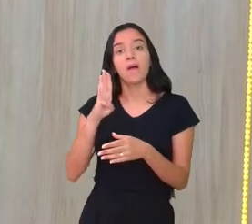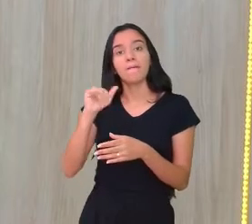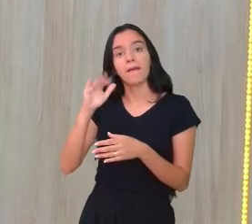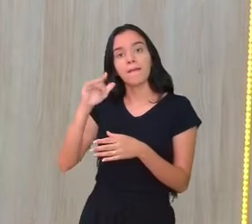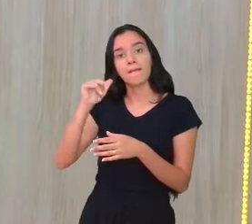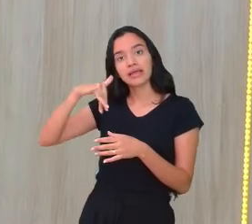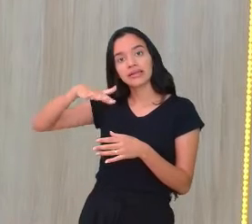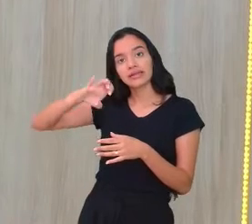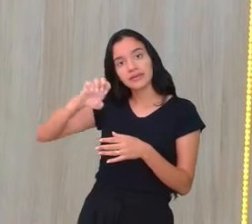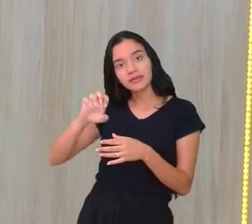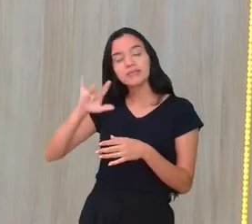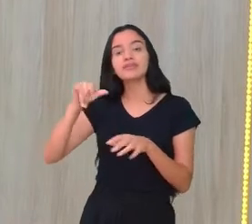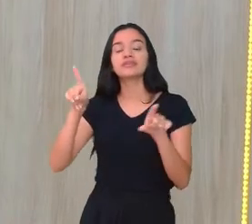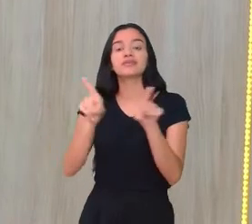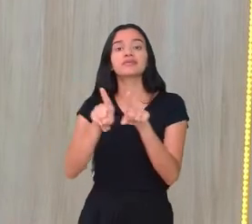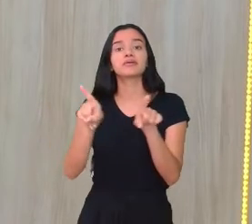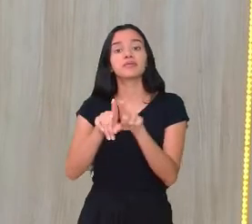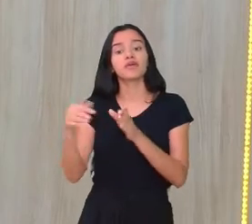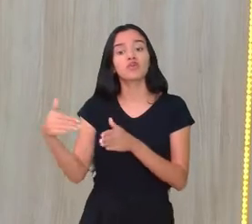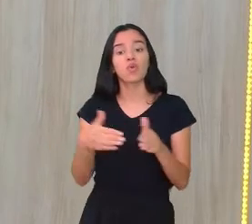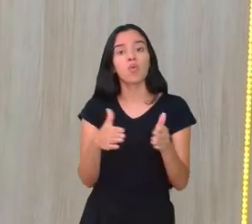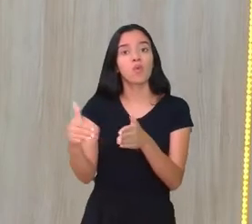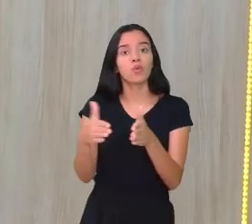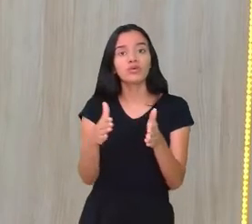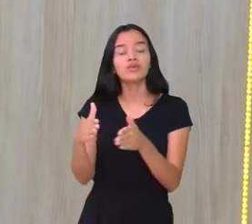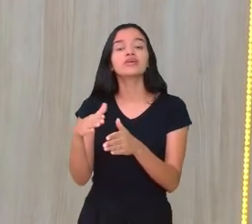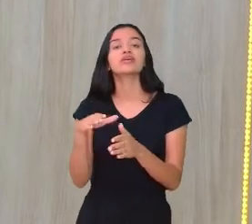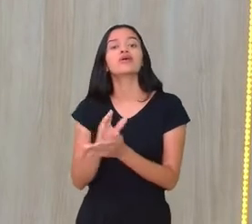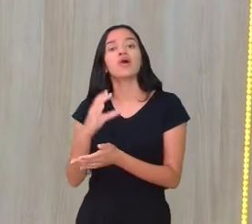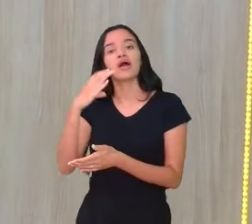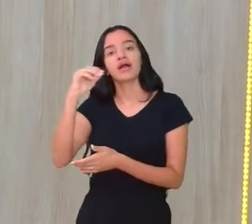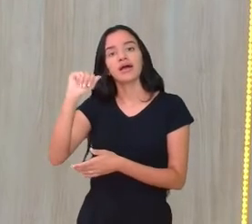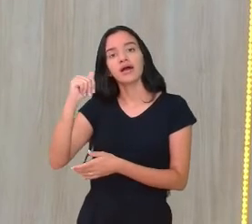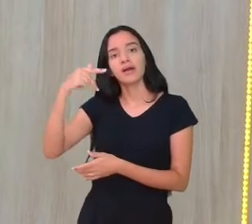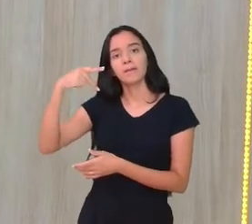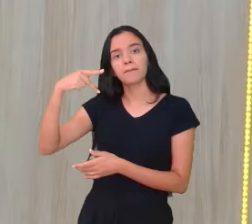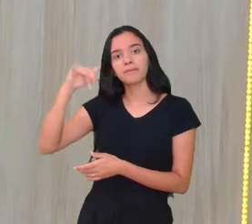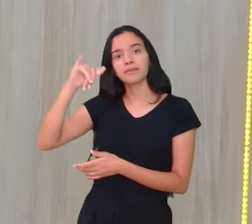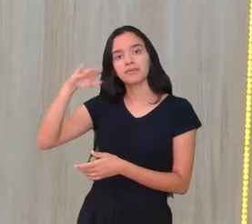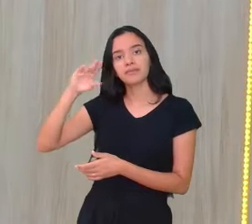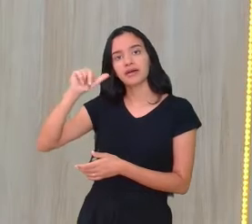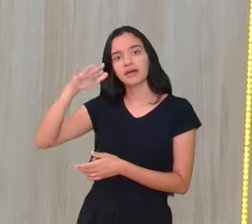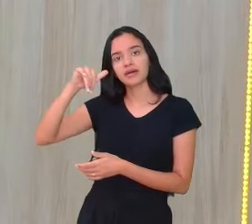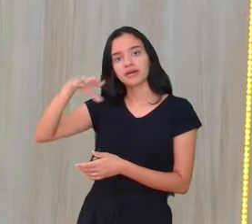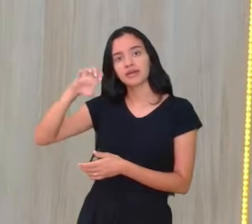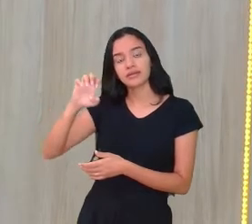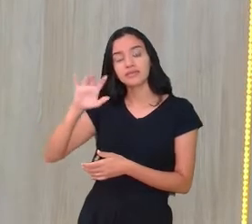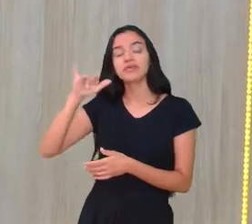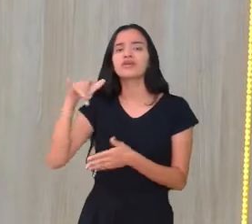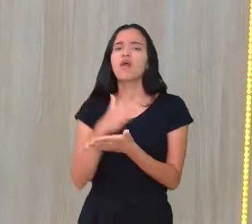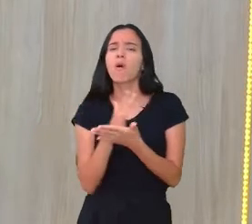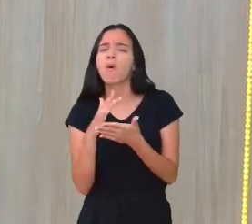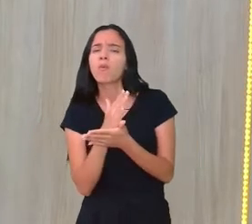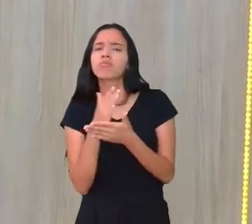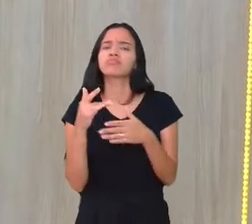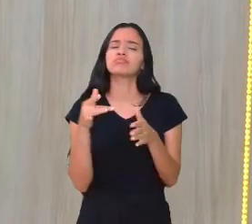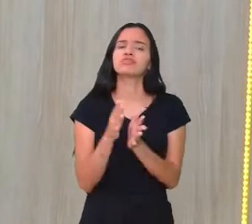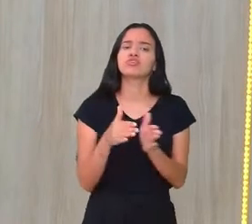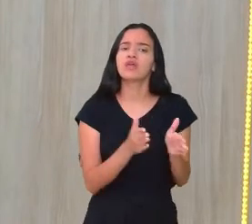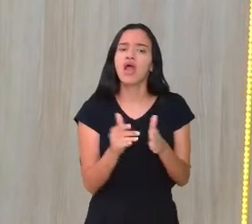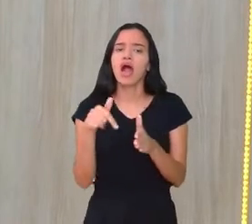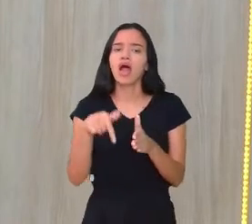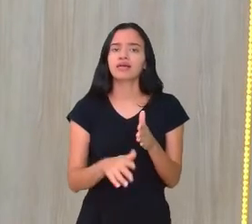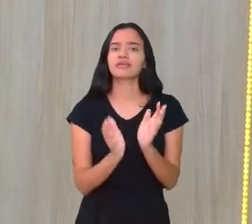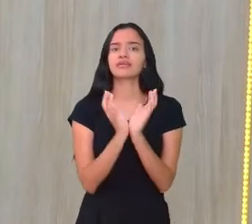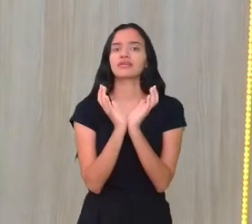rio Tegipió, a gente tem o rio Capibaribe, o rio Jiquiá, né? Tem alguns rios aqui em Recife, e esses rios vertiam,